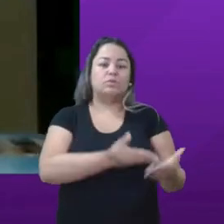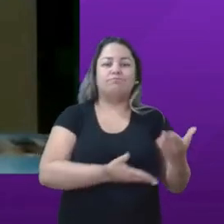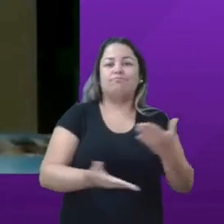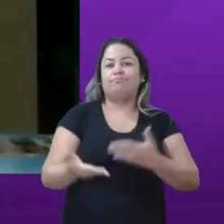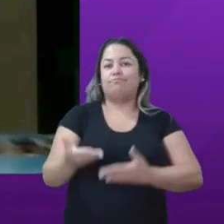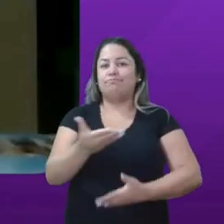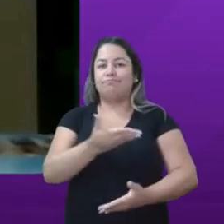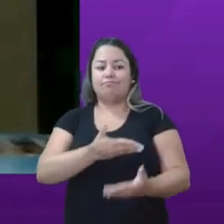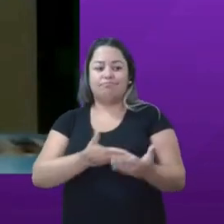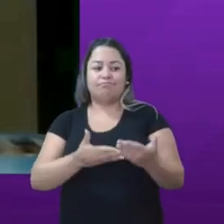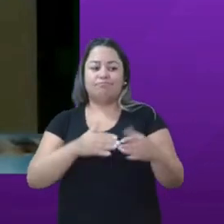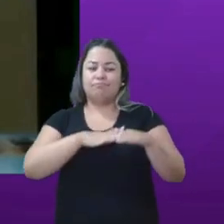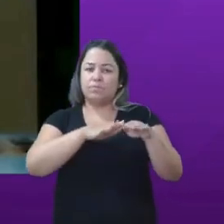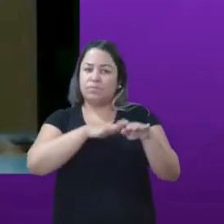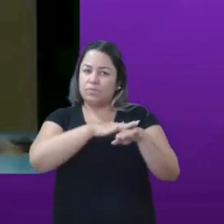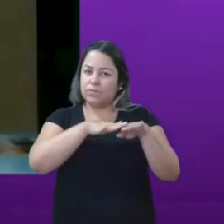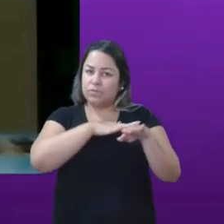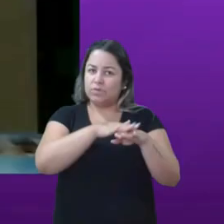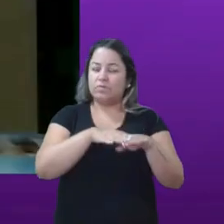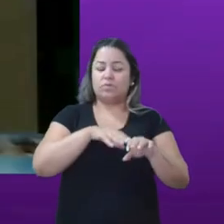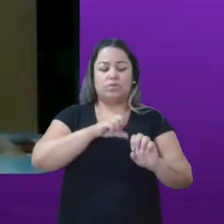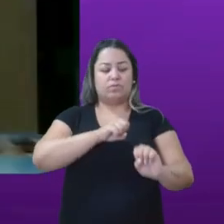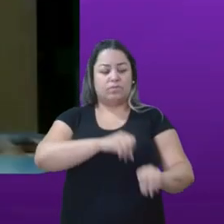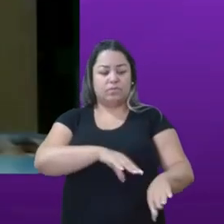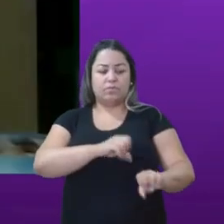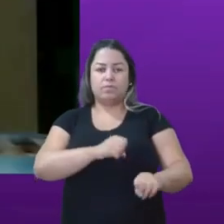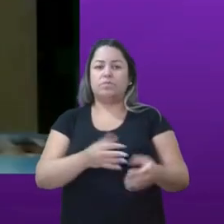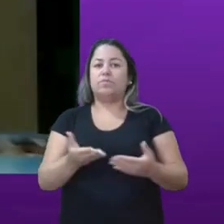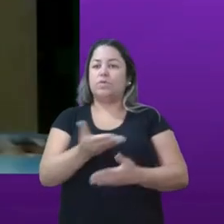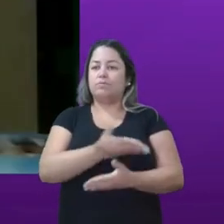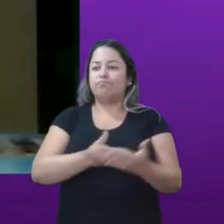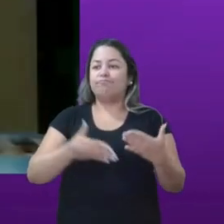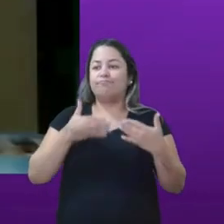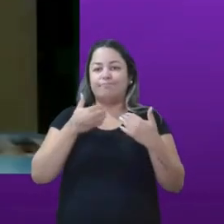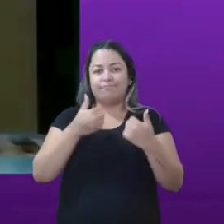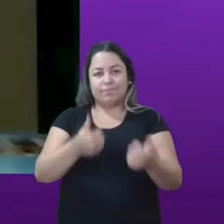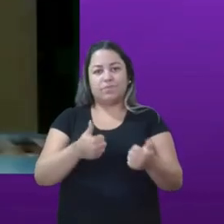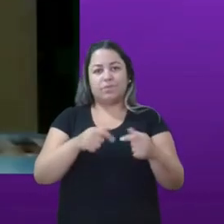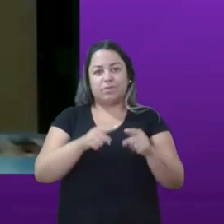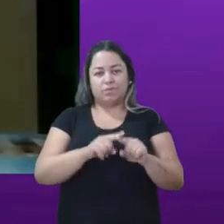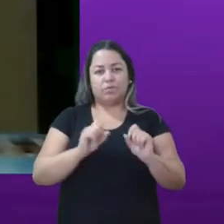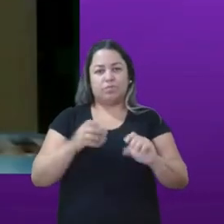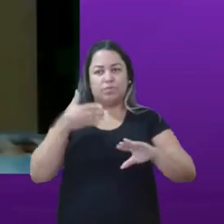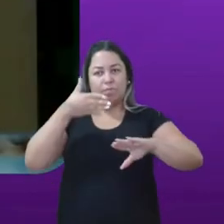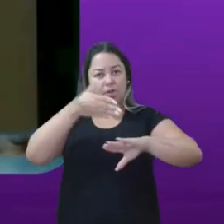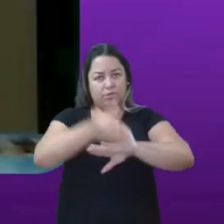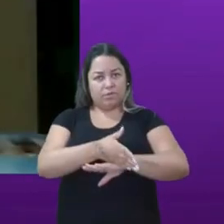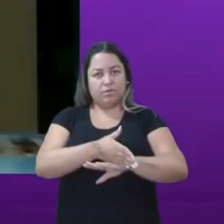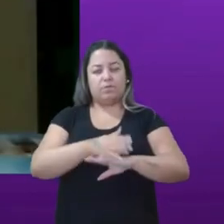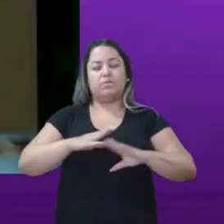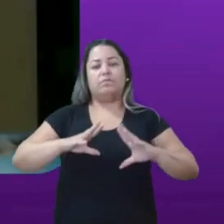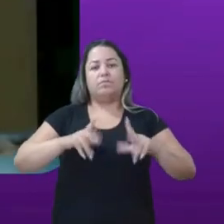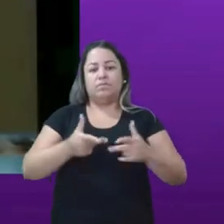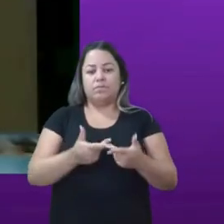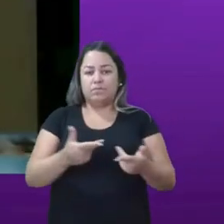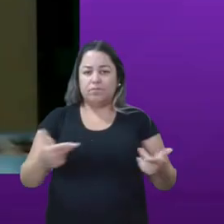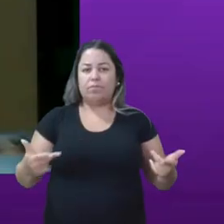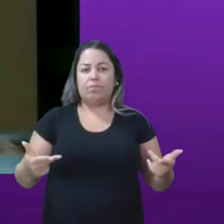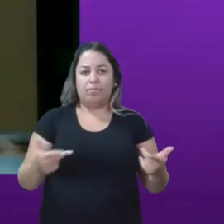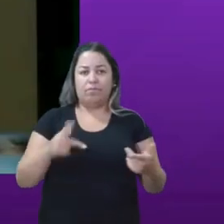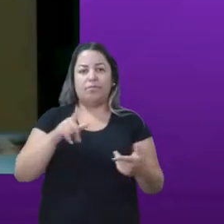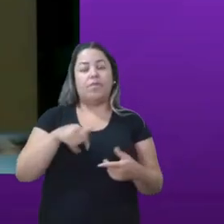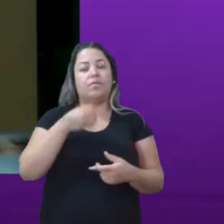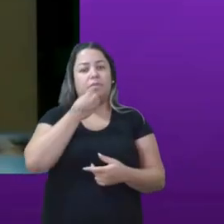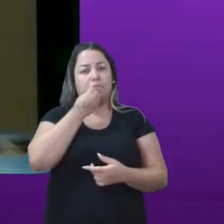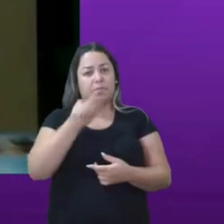de formação, né, de boas convivências, de bons acessos a coisas que nos fazem